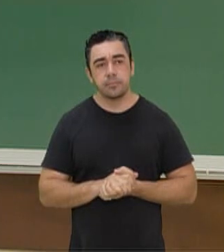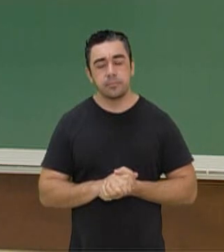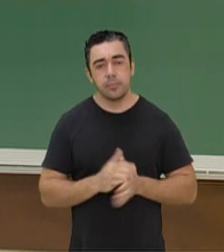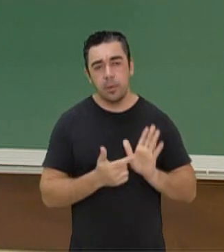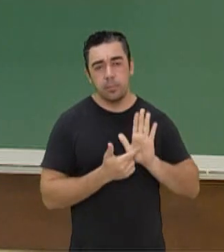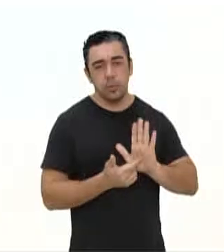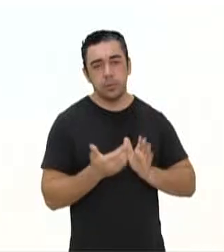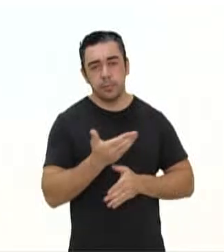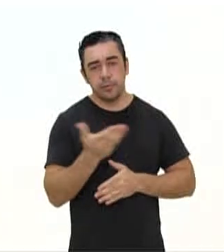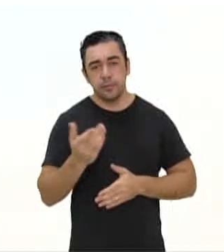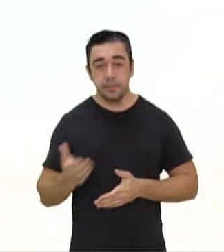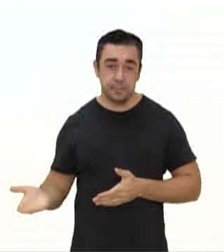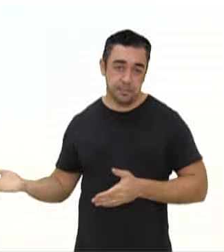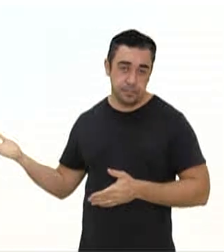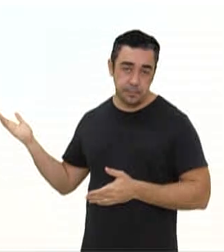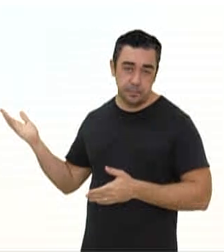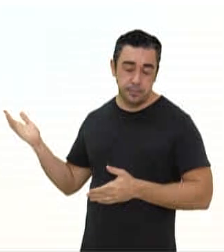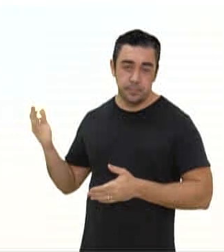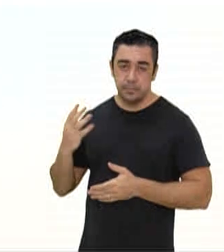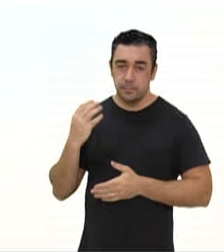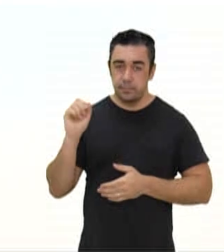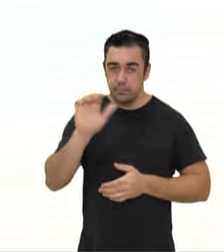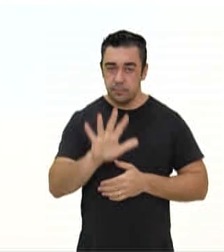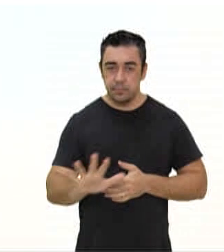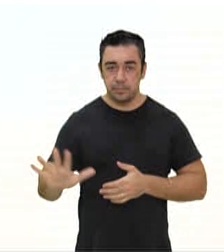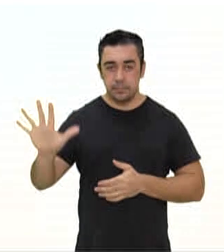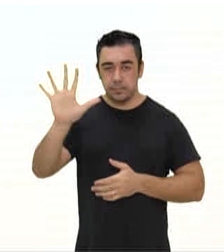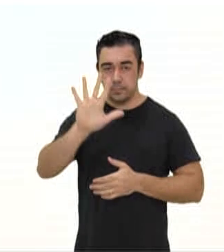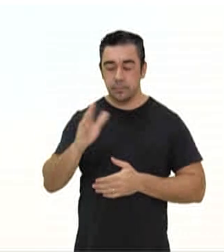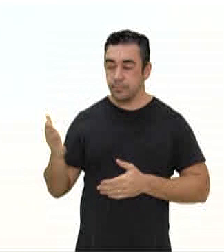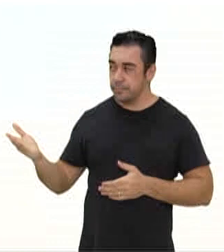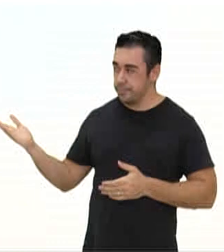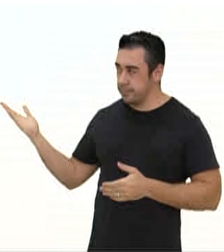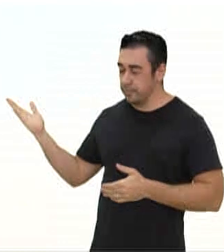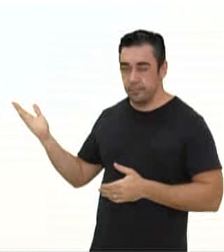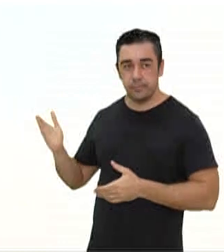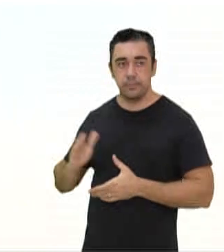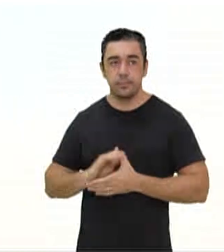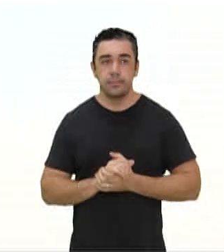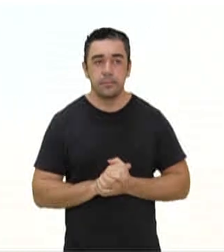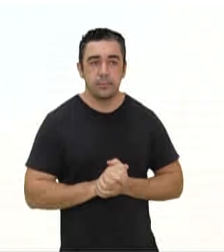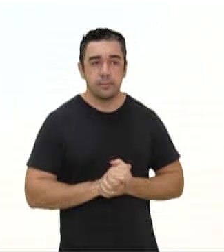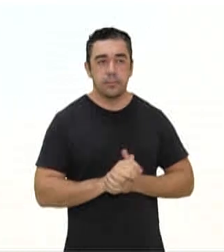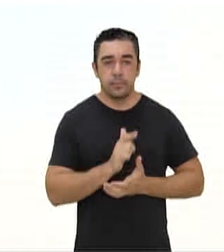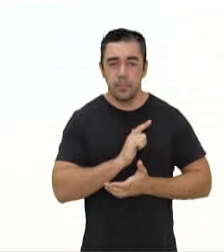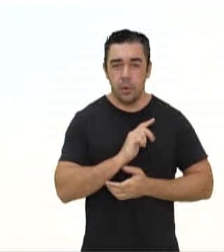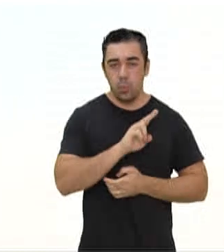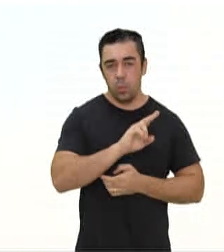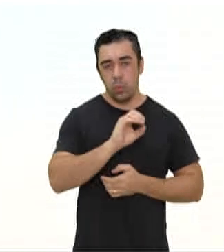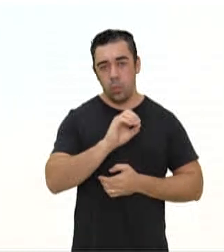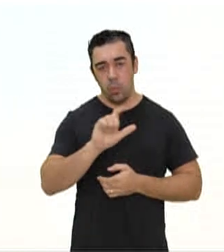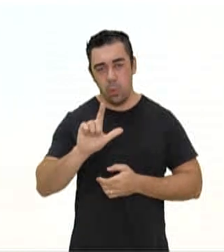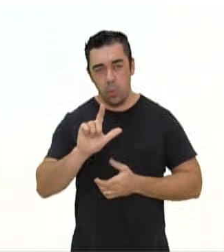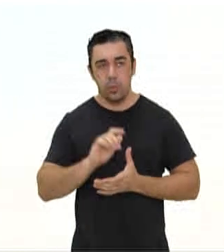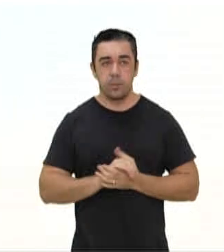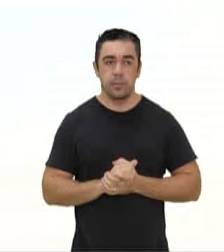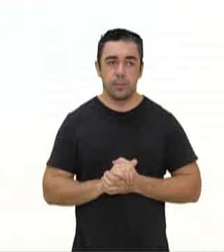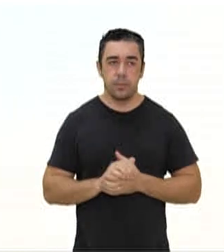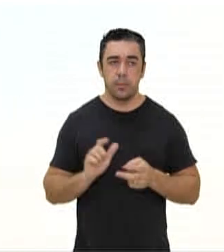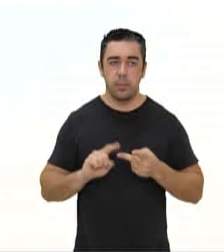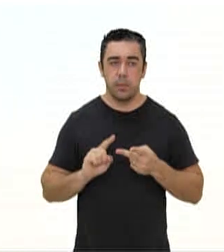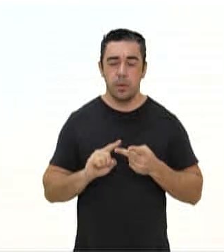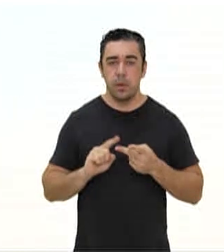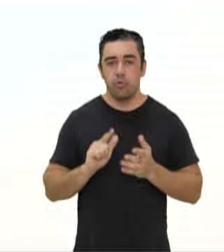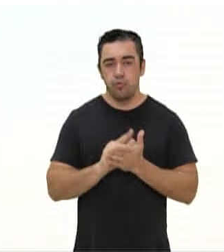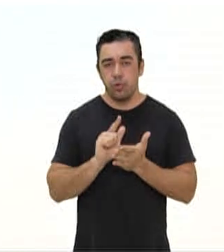Trouxe aqui para vocês algumas imagens. Então, olha ali, nós temos ali o portal da UOL, né? Nós temos Folha de